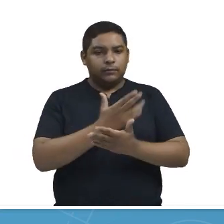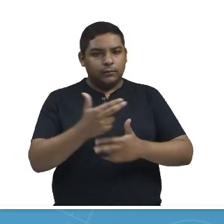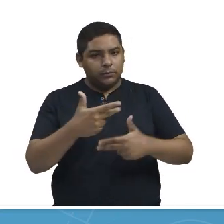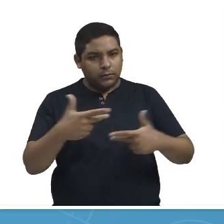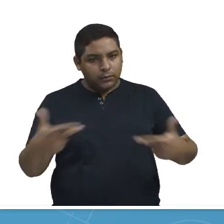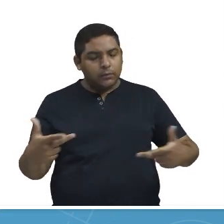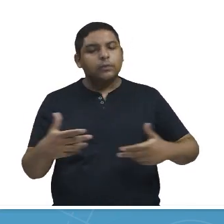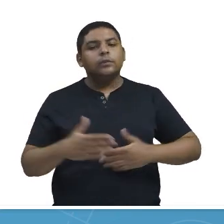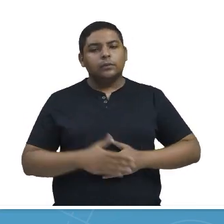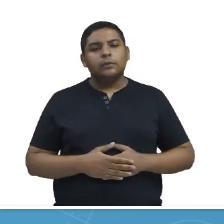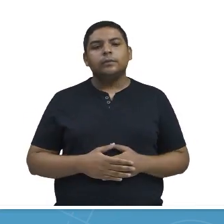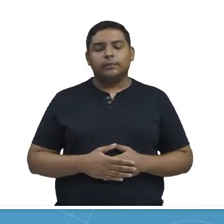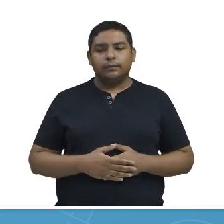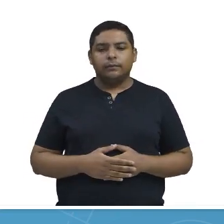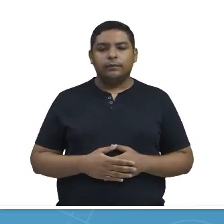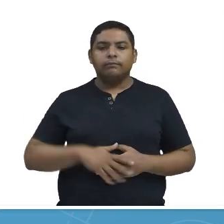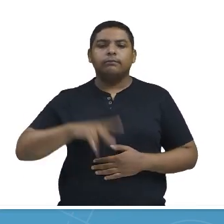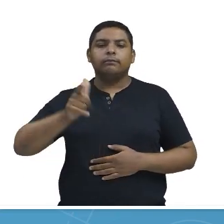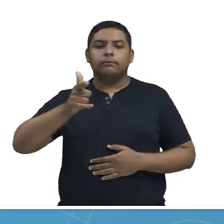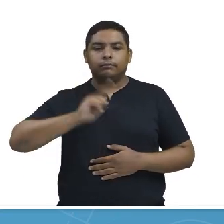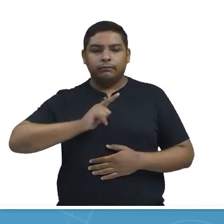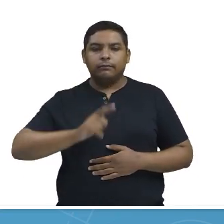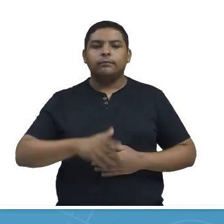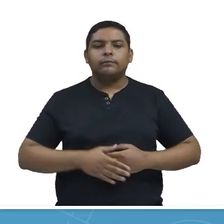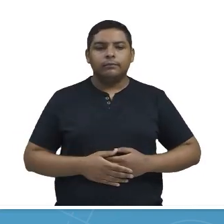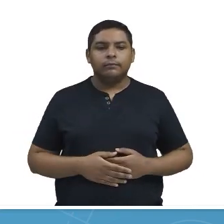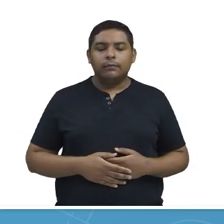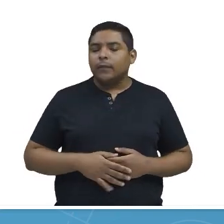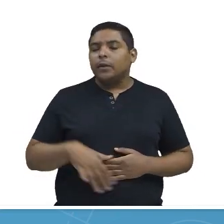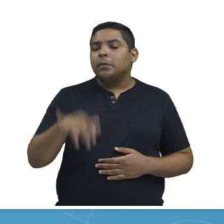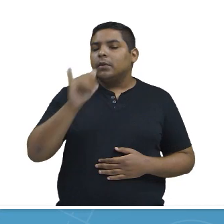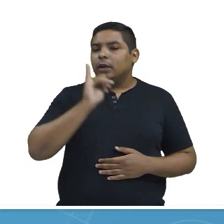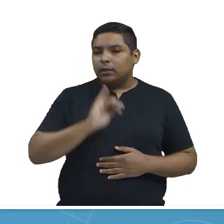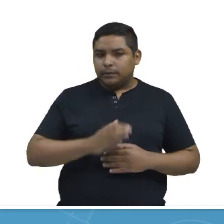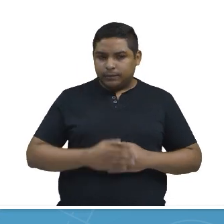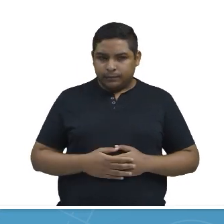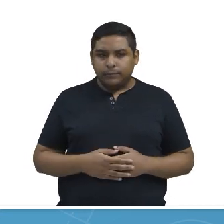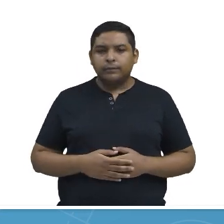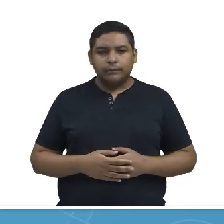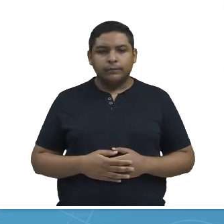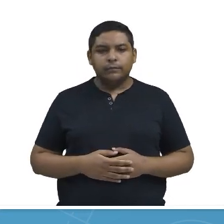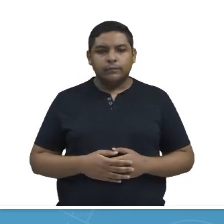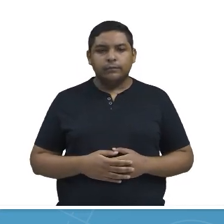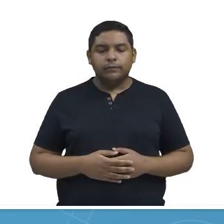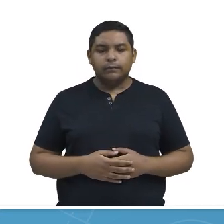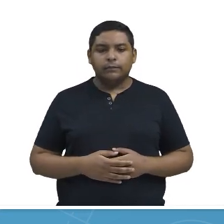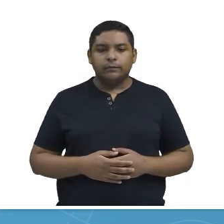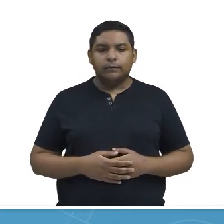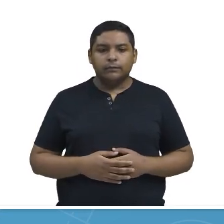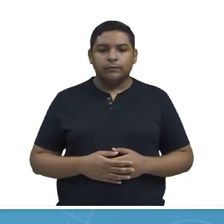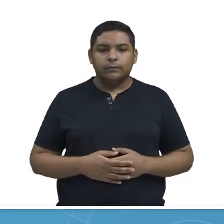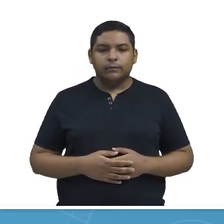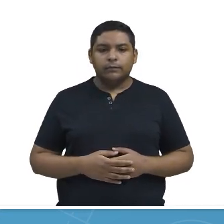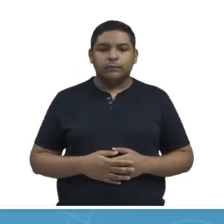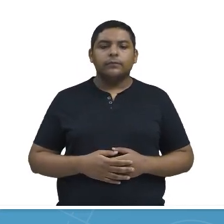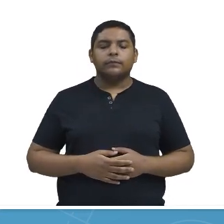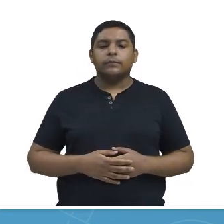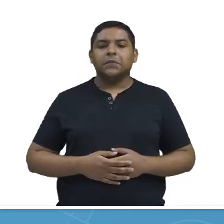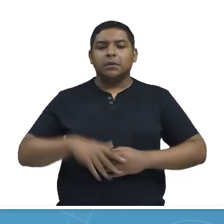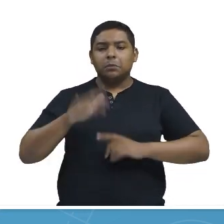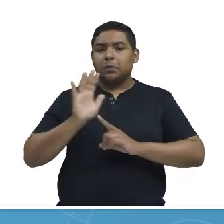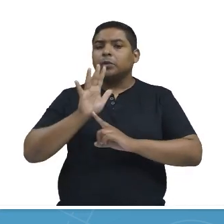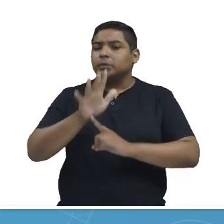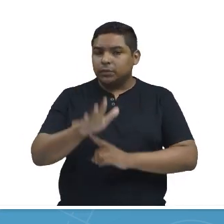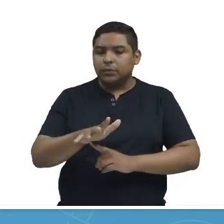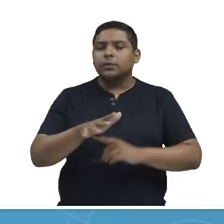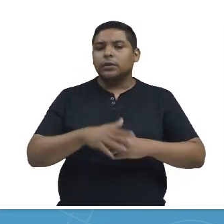pessoas, animais ou coisas têm. Então, quando você vê o whose na sua frase, quando você indicar, né,